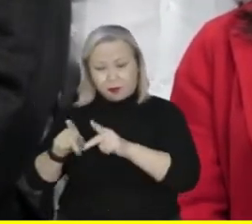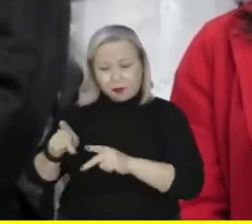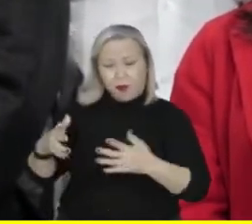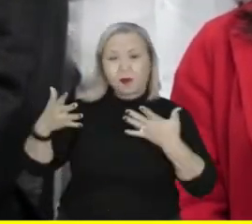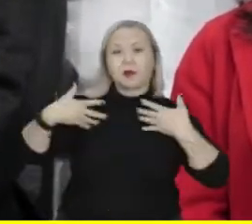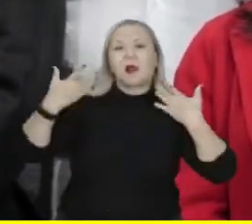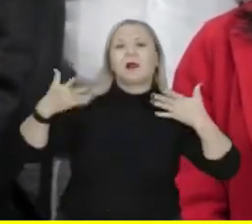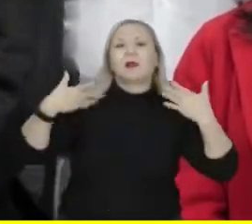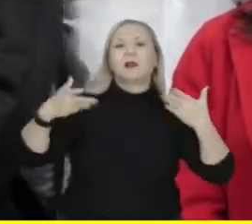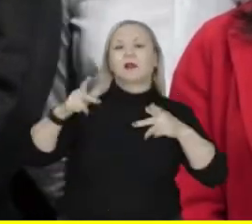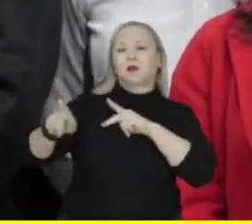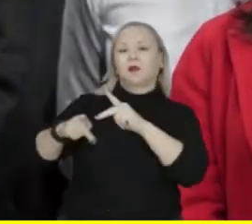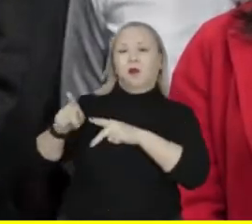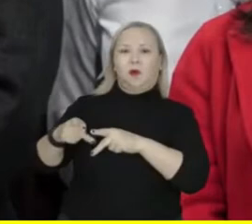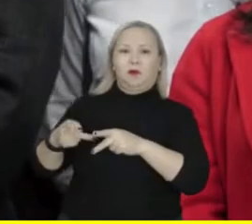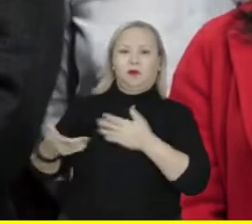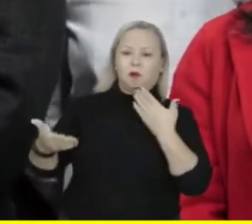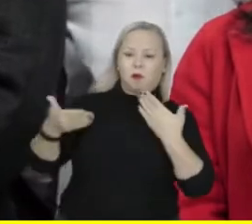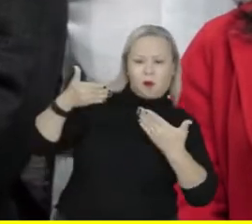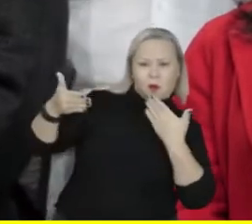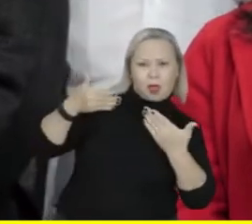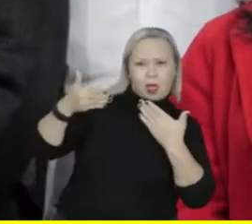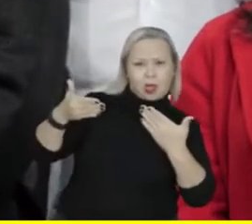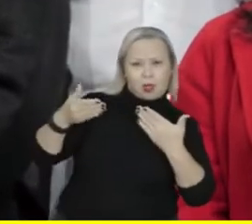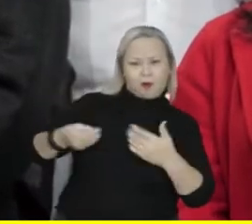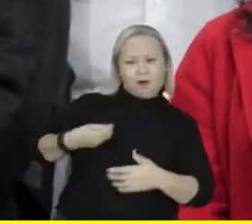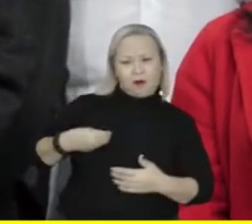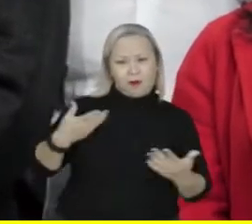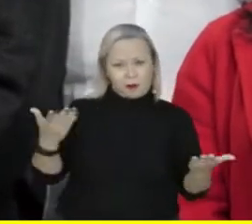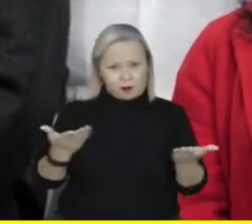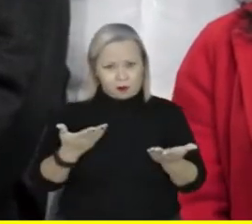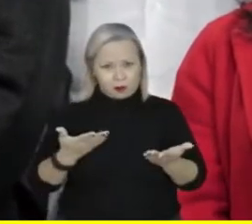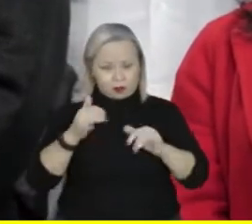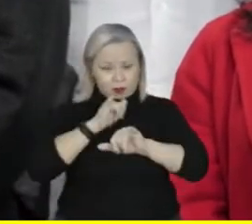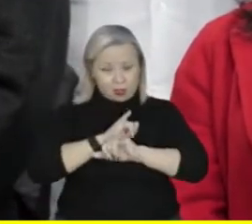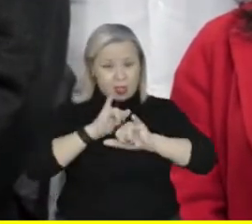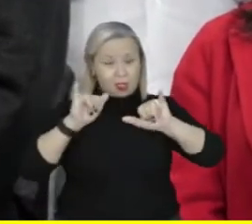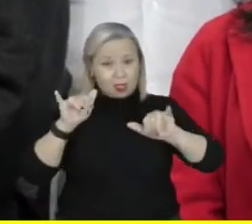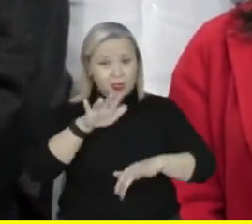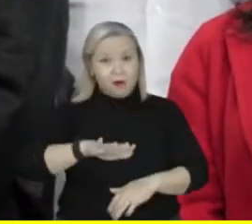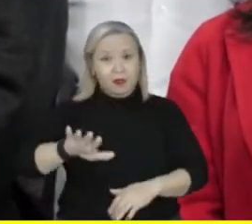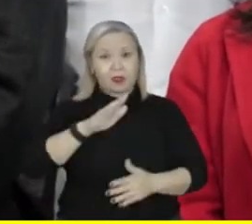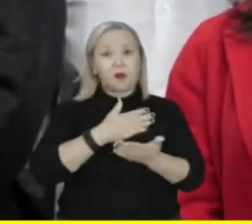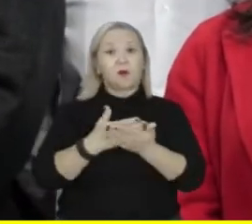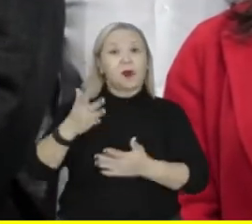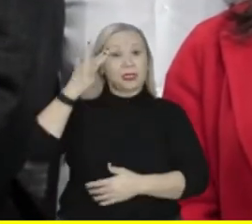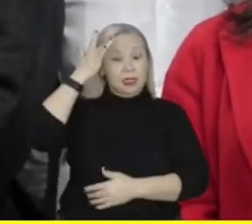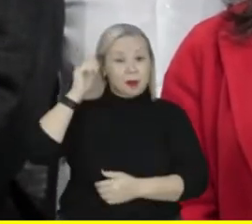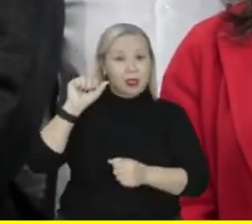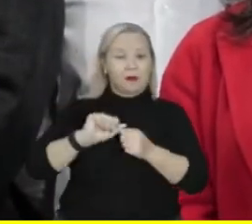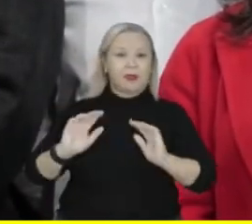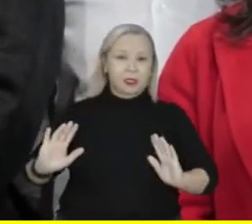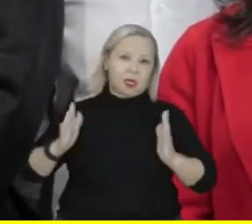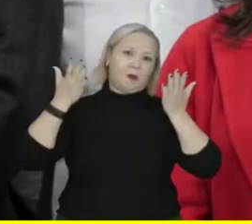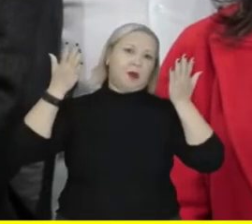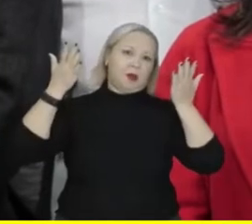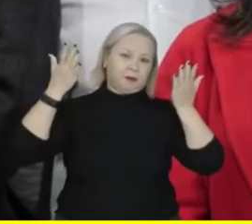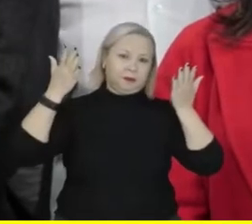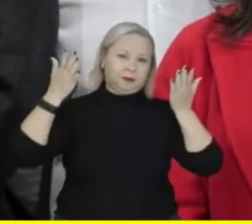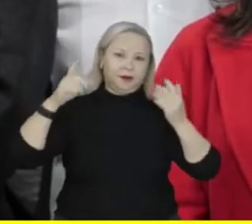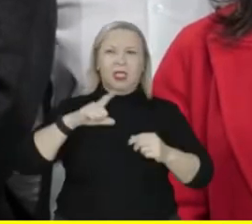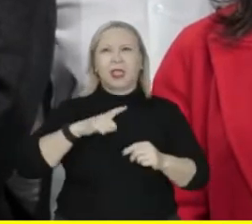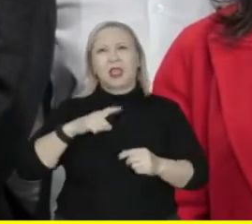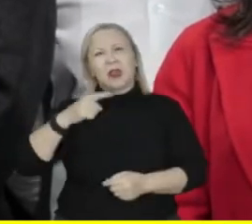hoje eu então eu quero dizer para vocês que começa amanhã a fazer a campanha eu tinha pensado